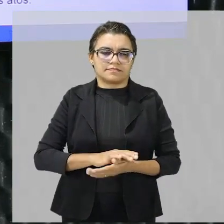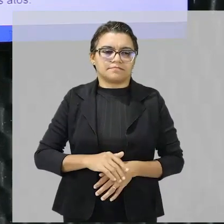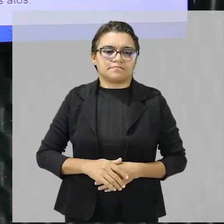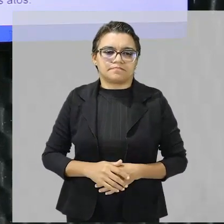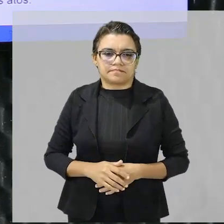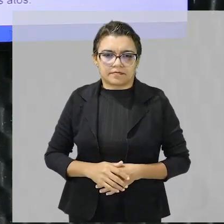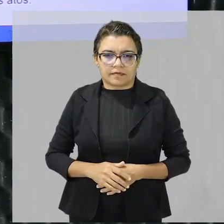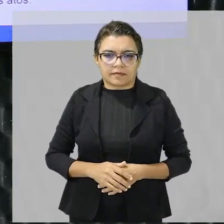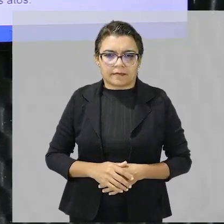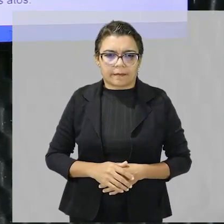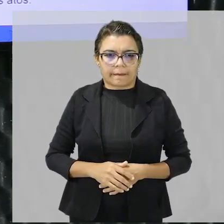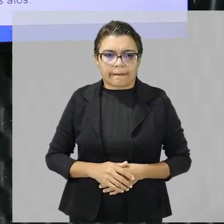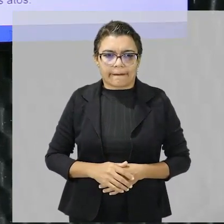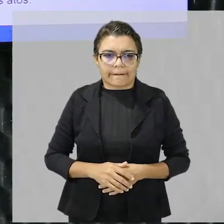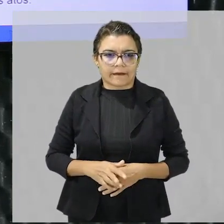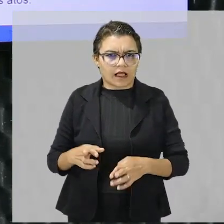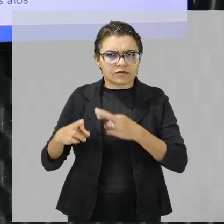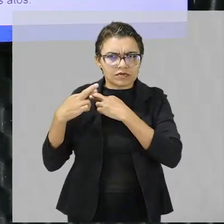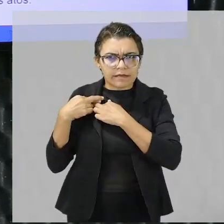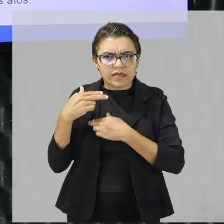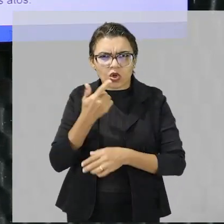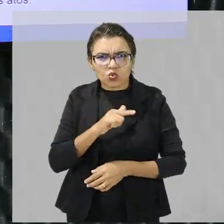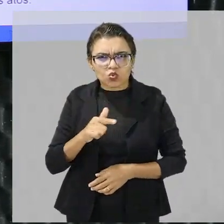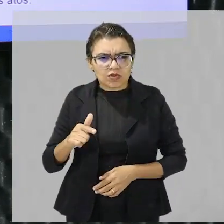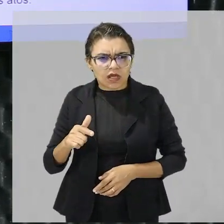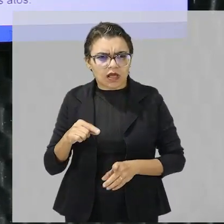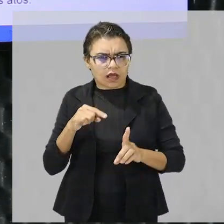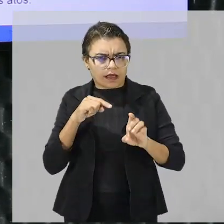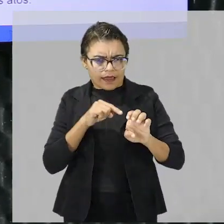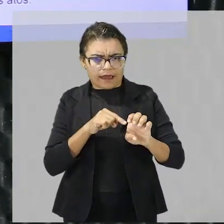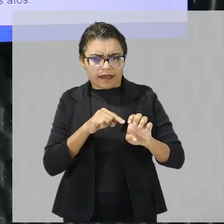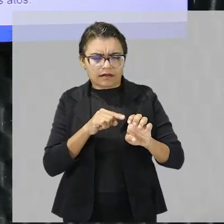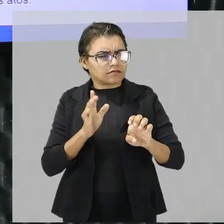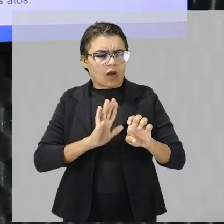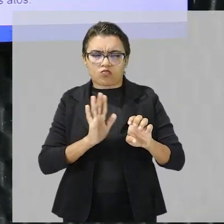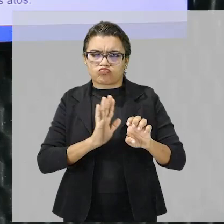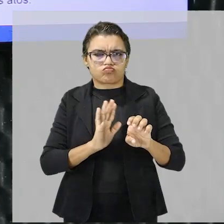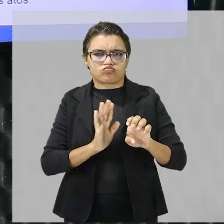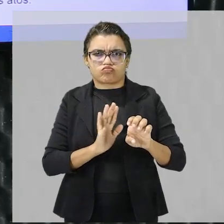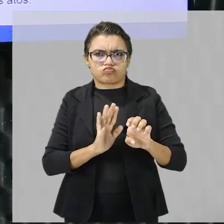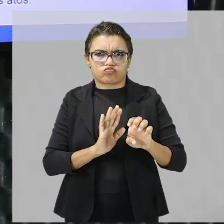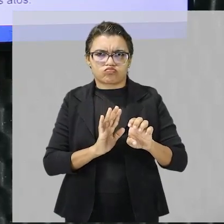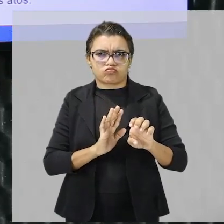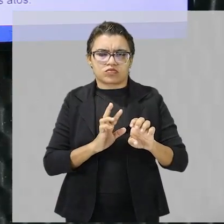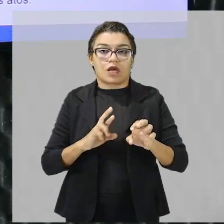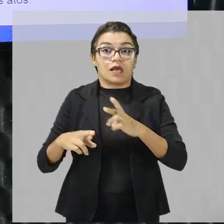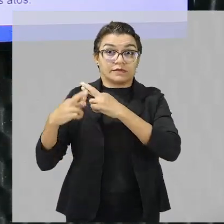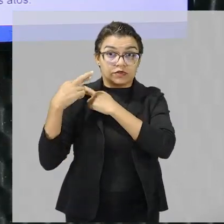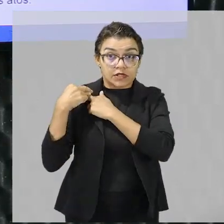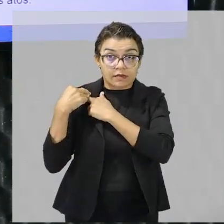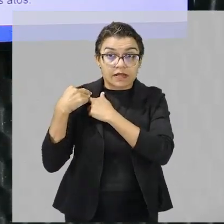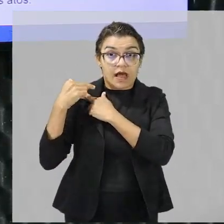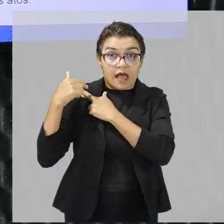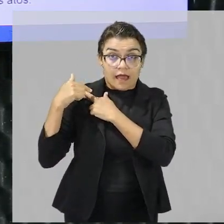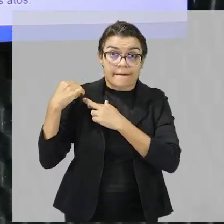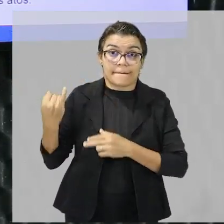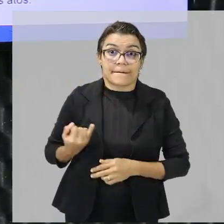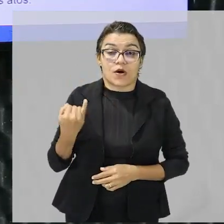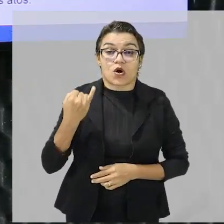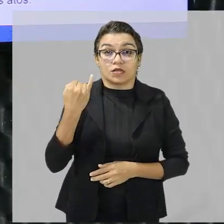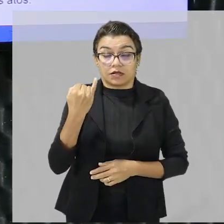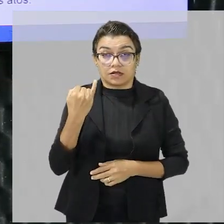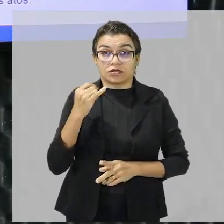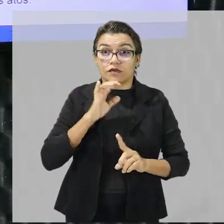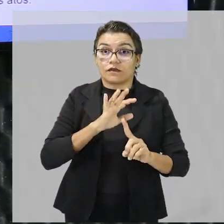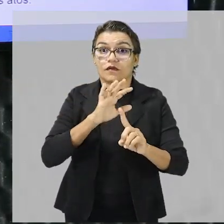É irresponsável, não, senhores. A responsabilidade, ela é o imperativo a partir das nossas escolhas